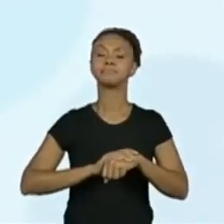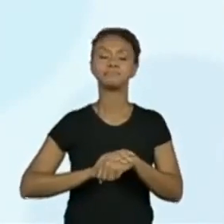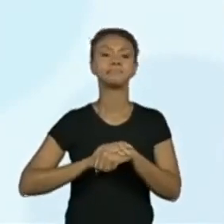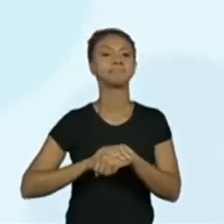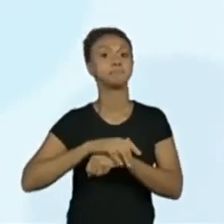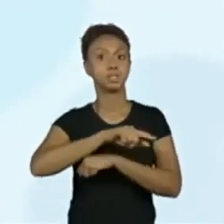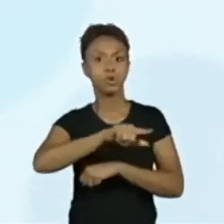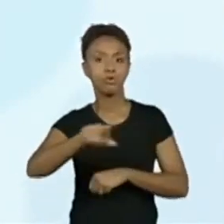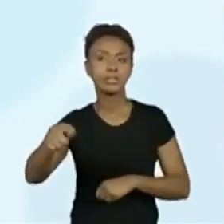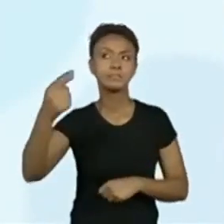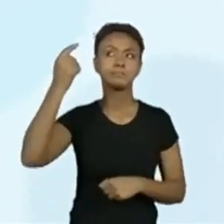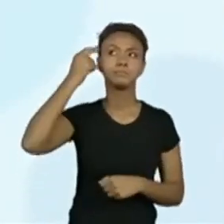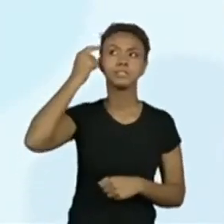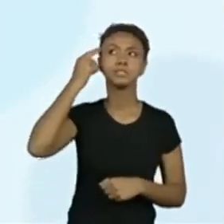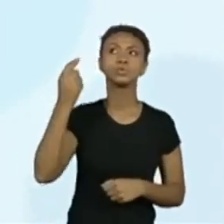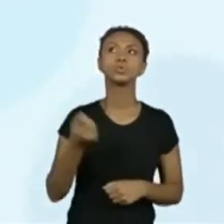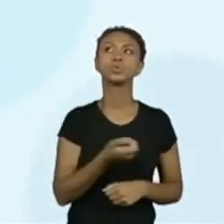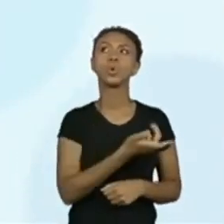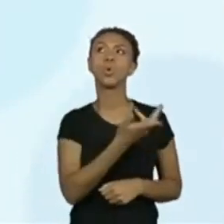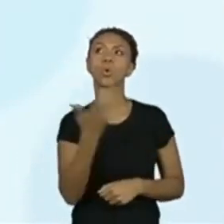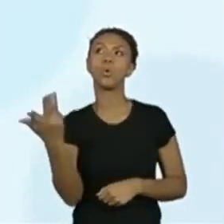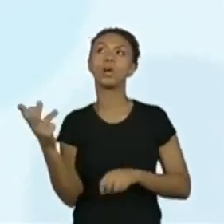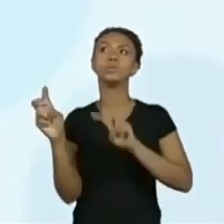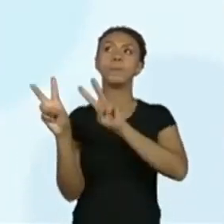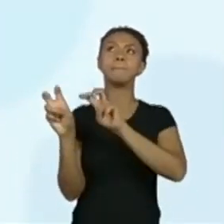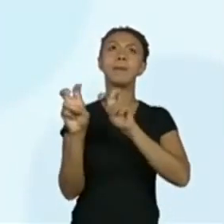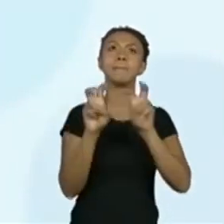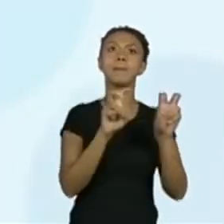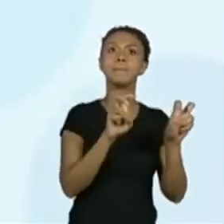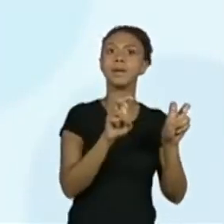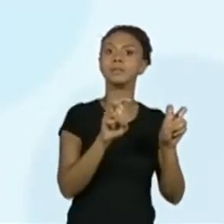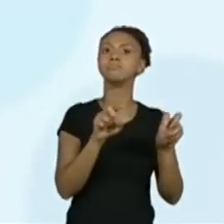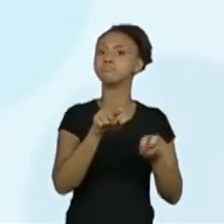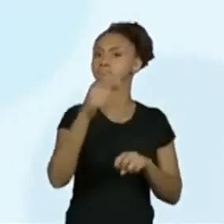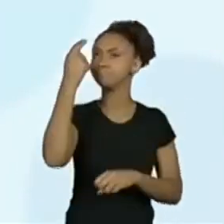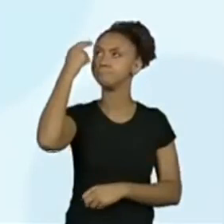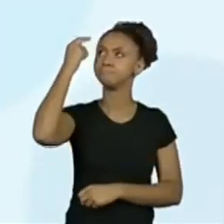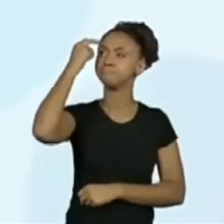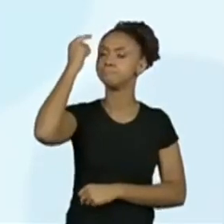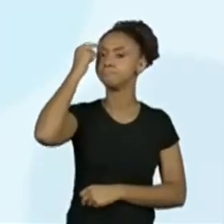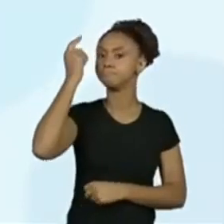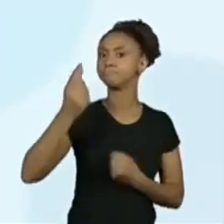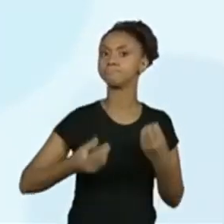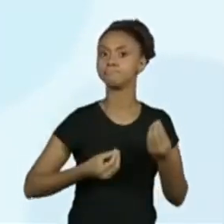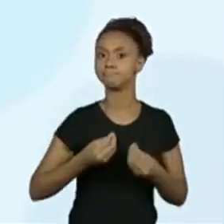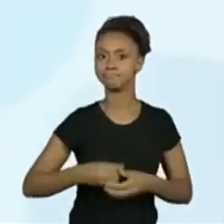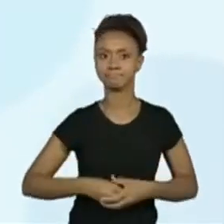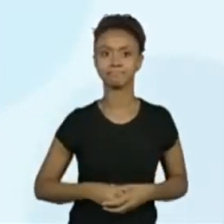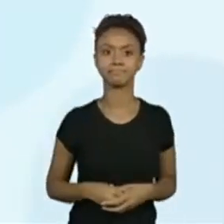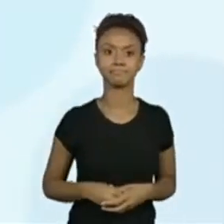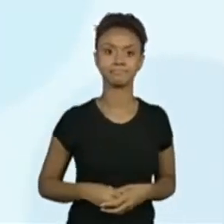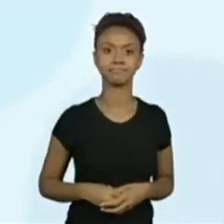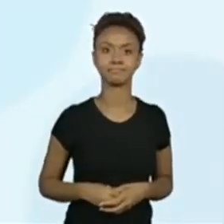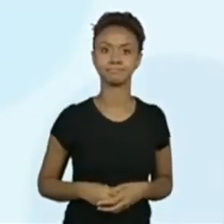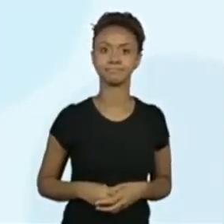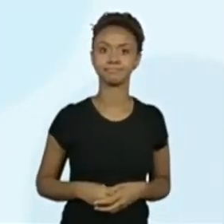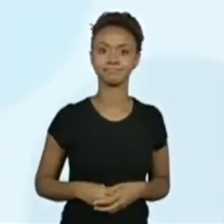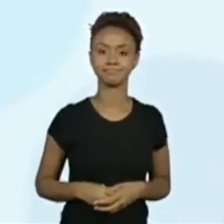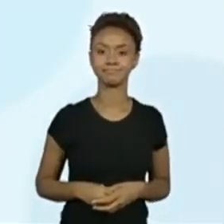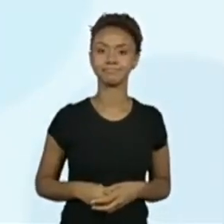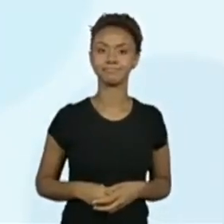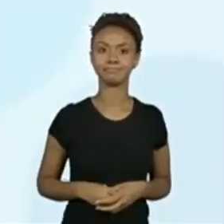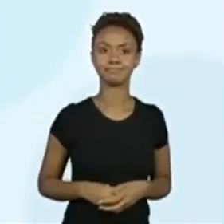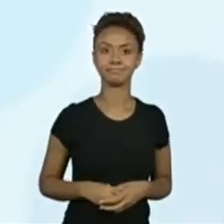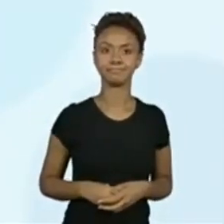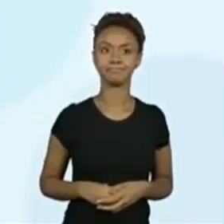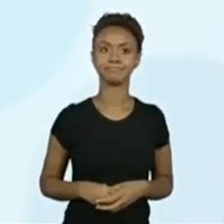vão pensando a quantidade de tópicos que vai ter, certo? Isso, a sua escolha com a sua galera. Então,